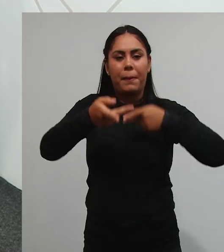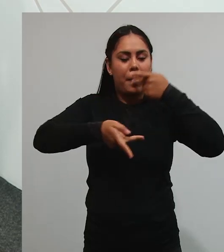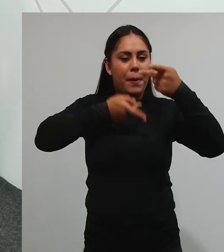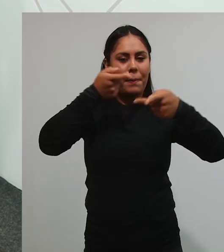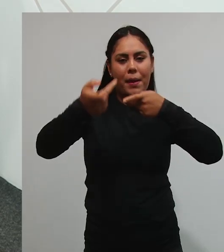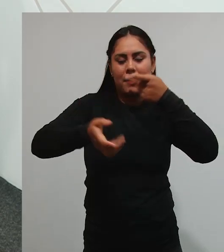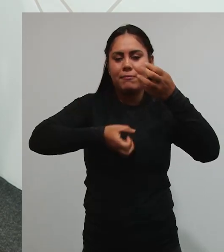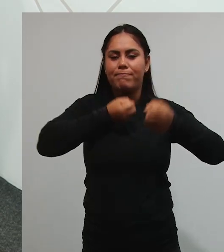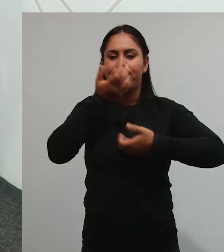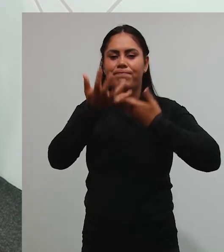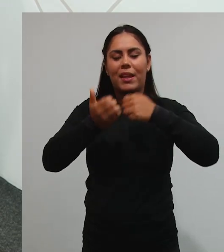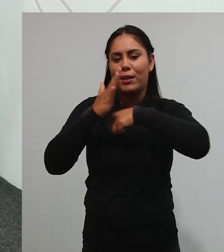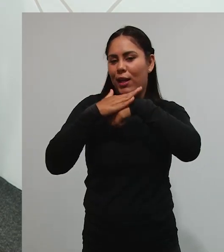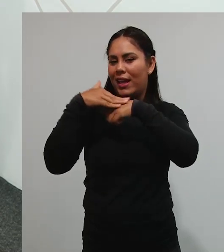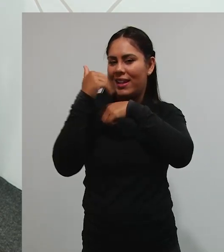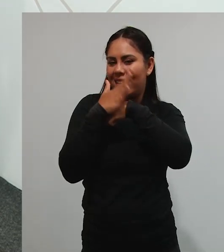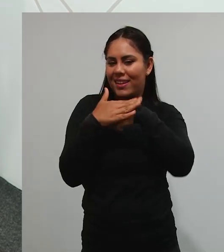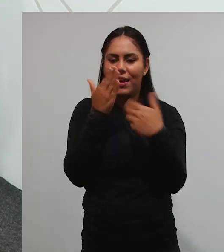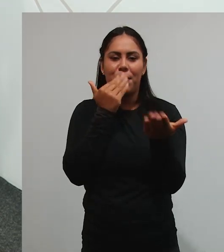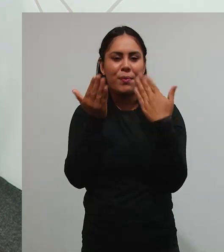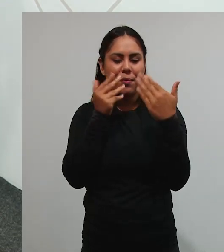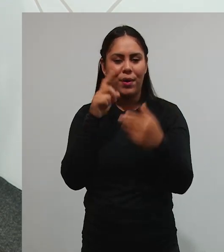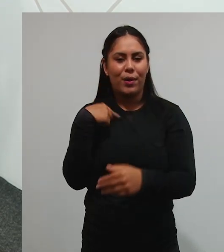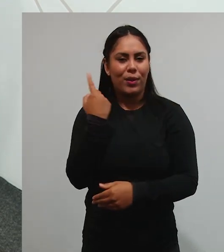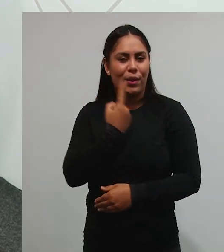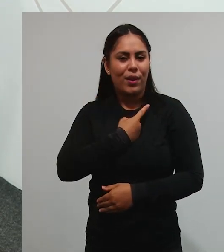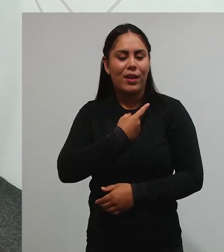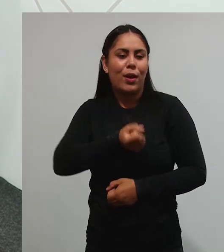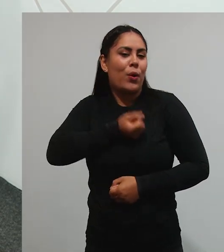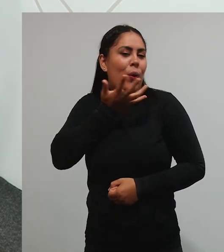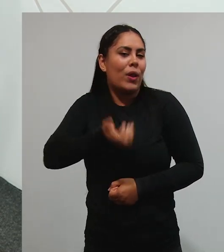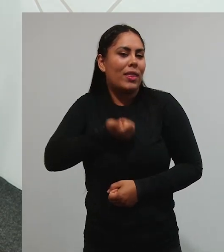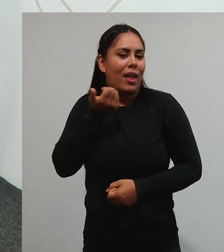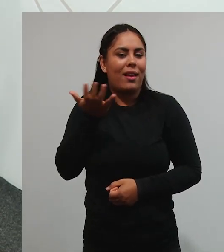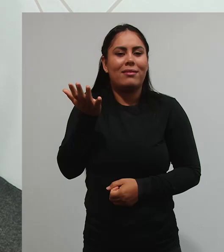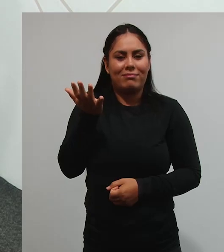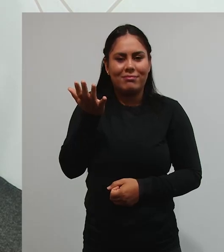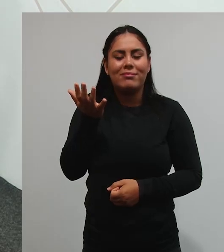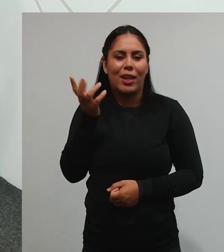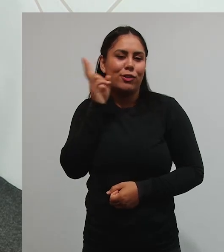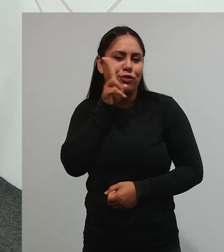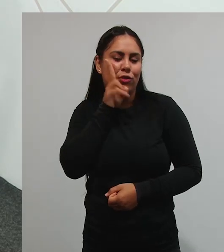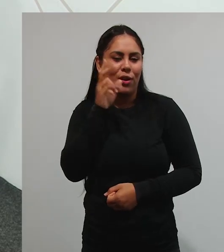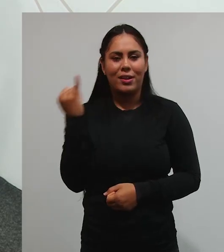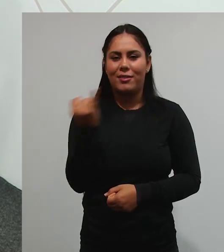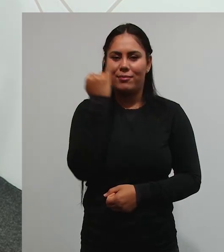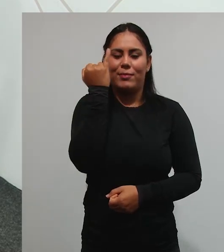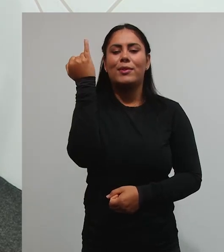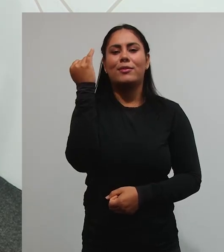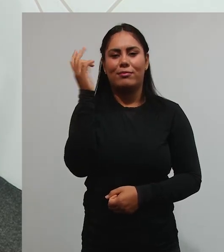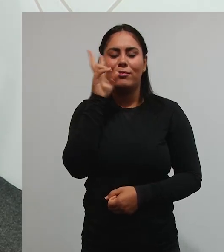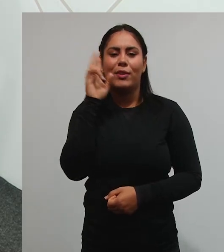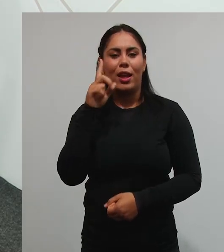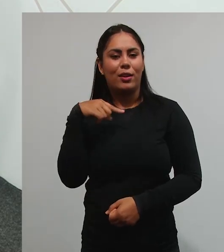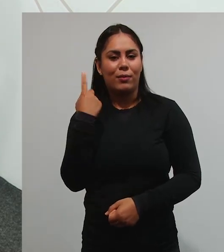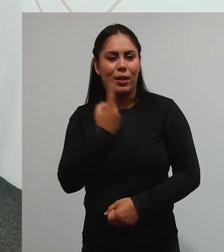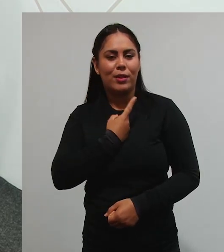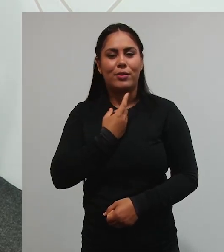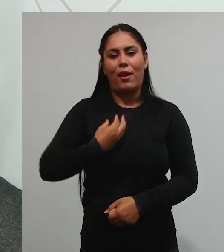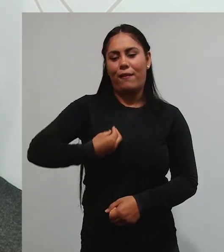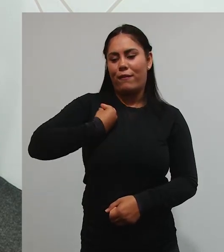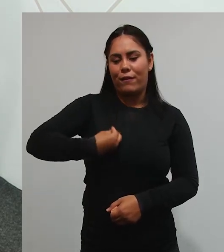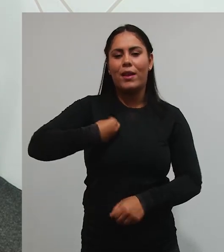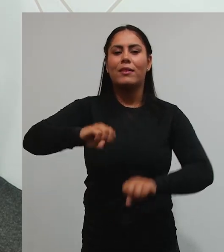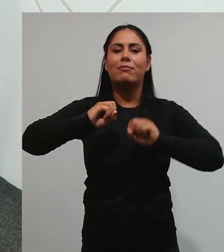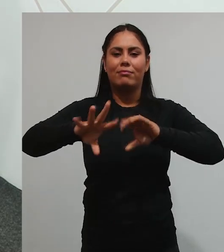a sua fala, o seu carinho em conversar com a gente e contar a sua história e a importância da sua